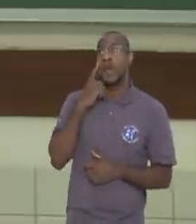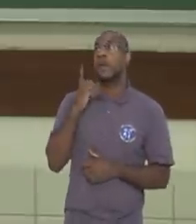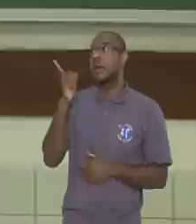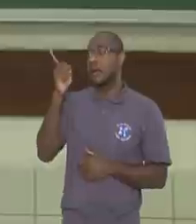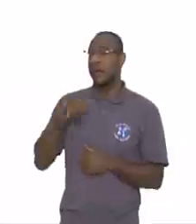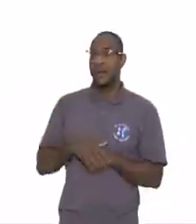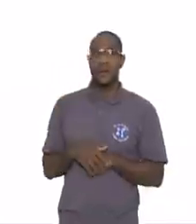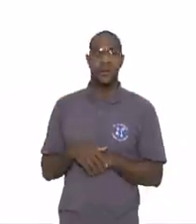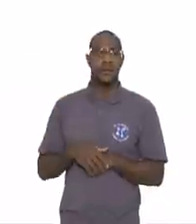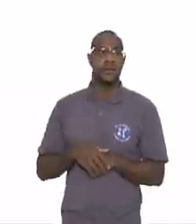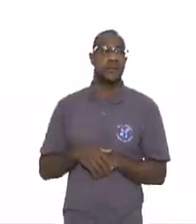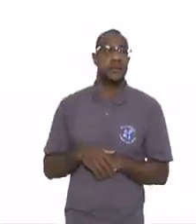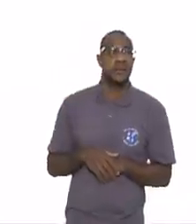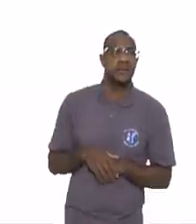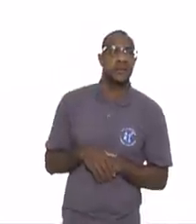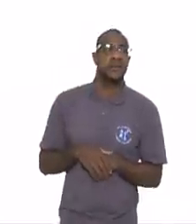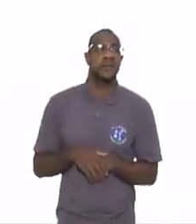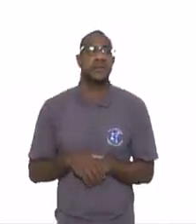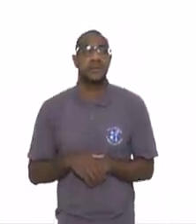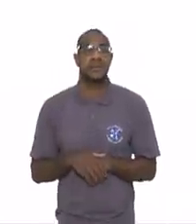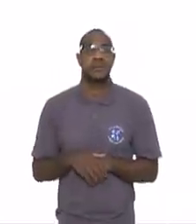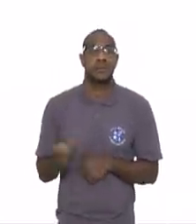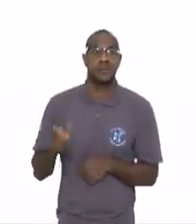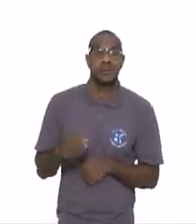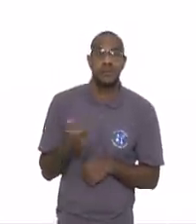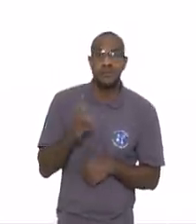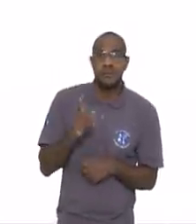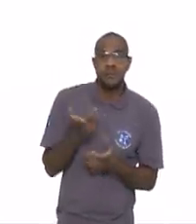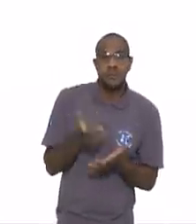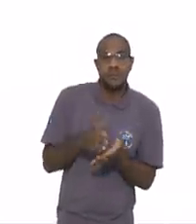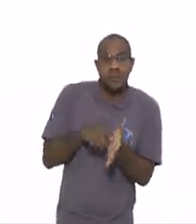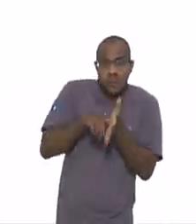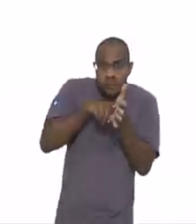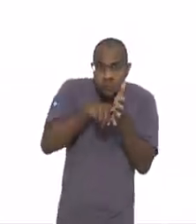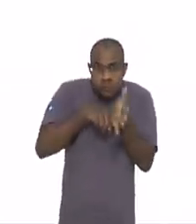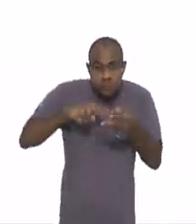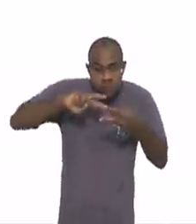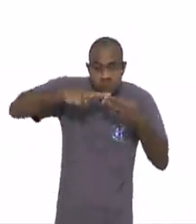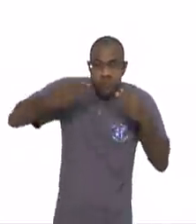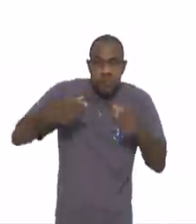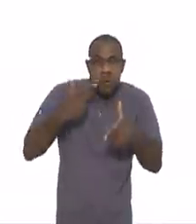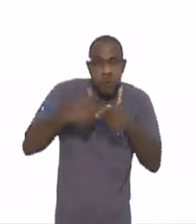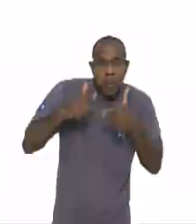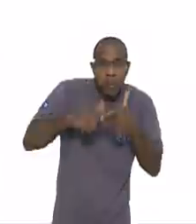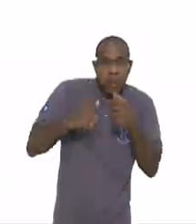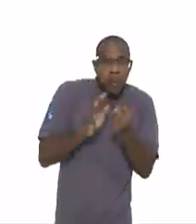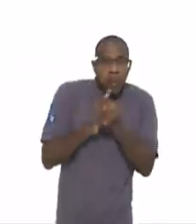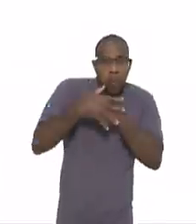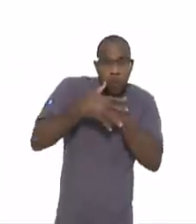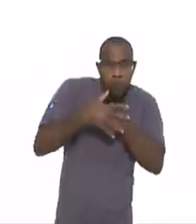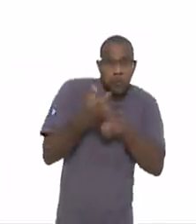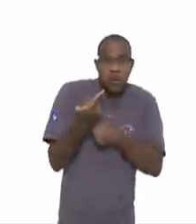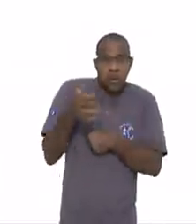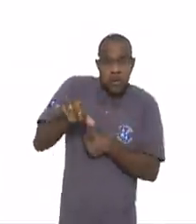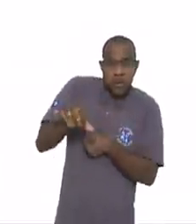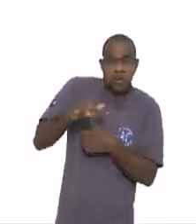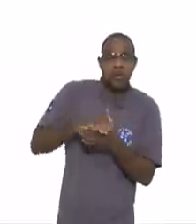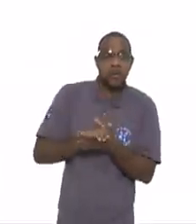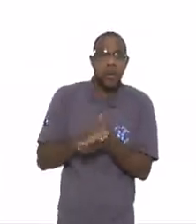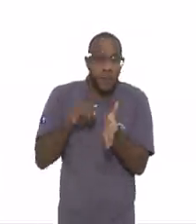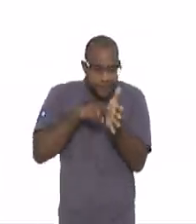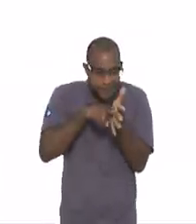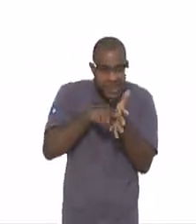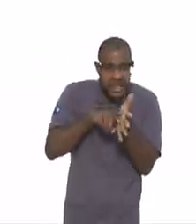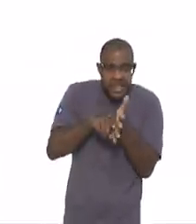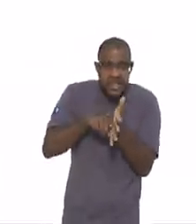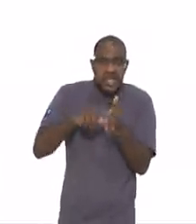também. Pesquisa investiga os fatores genéticos associados aos casos mais graves de COVID-19. Uma pesquisa genômica que está